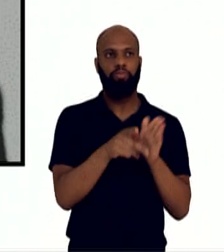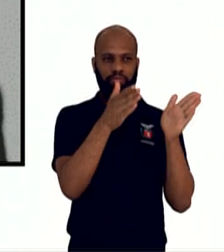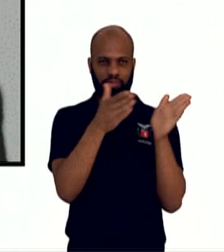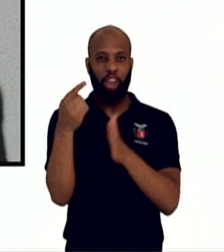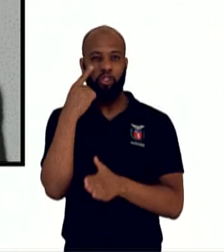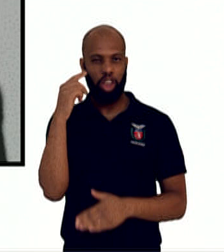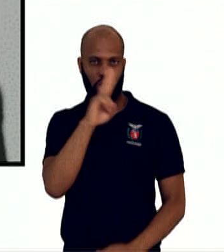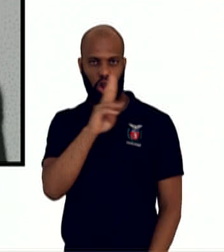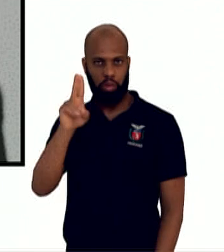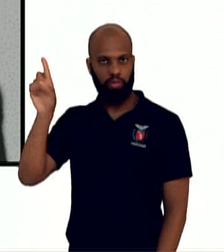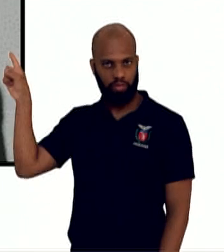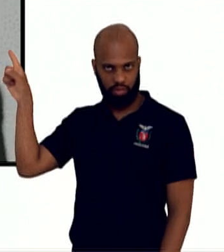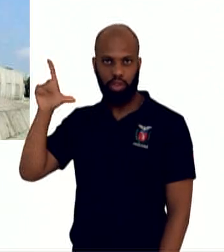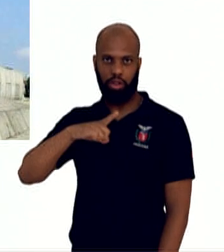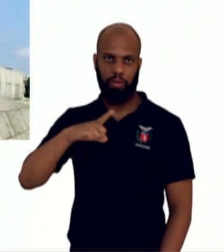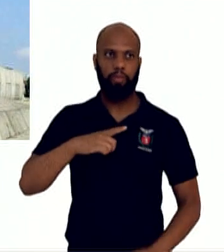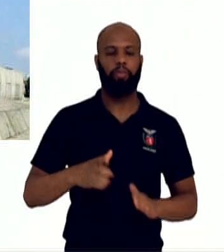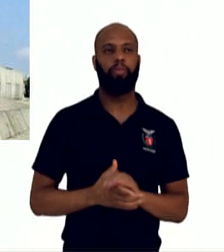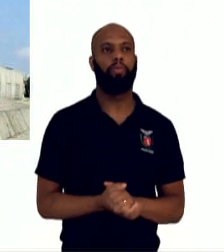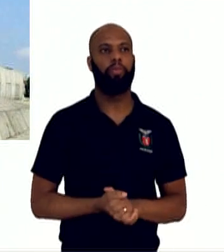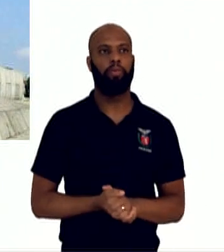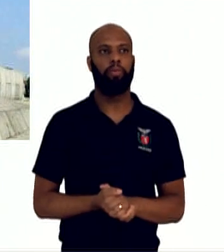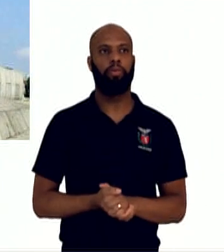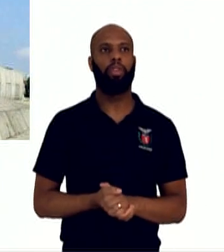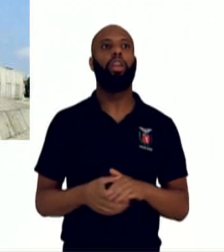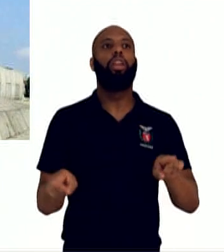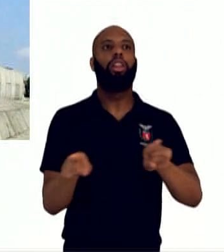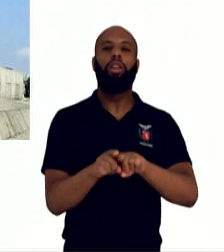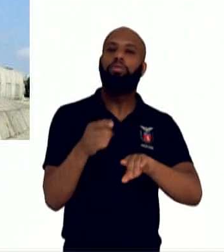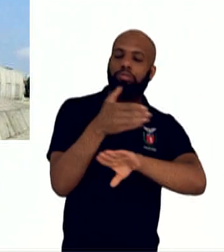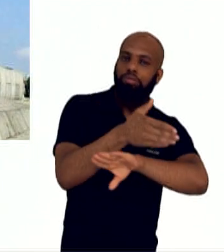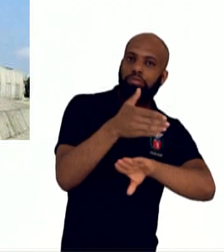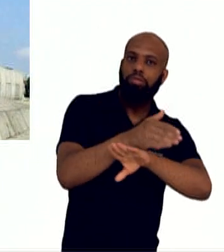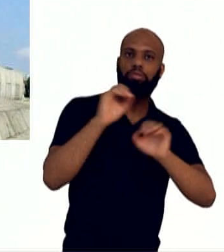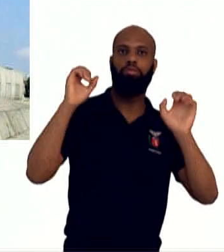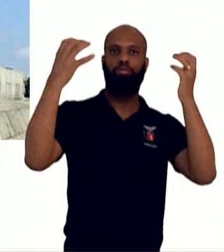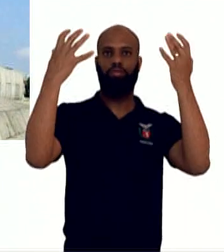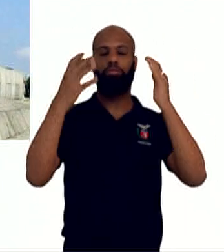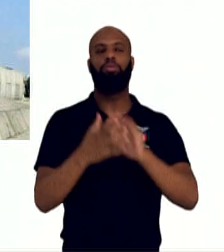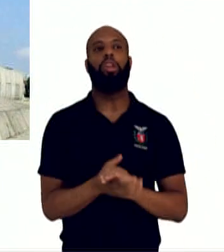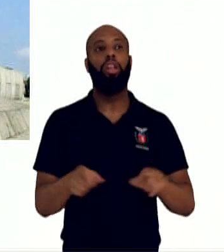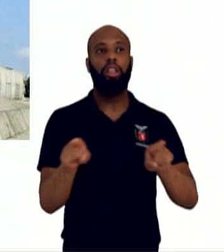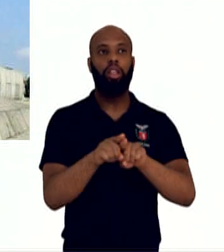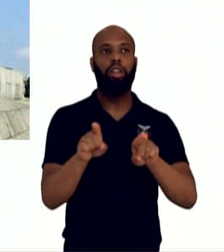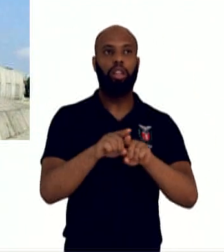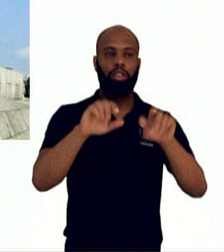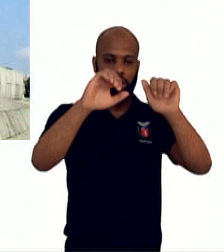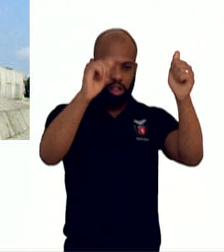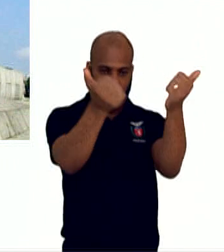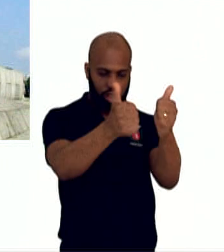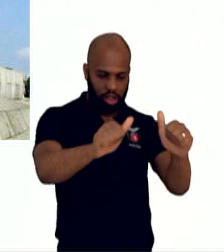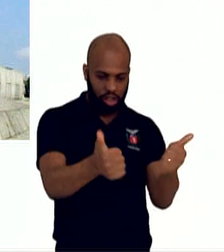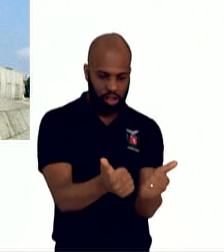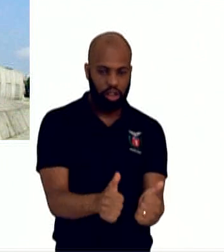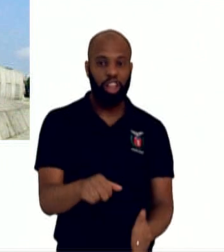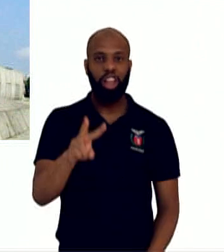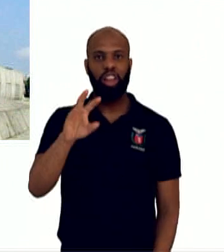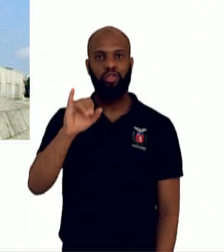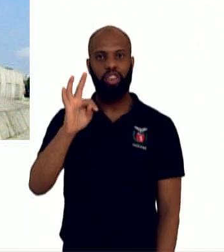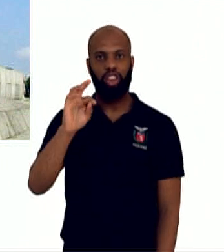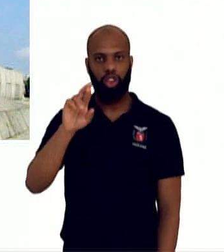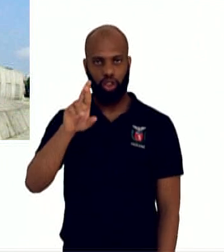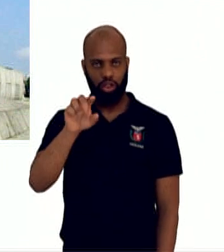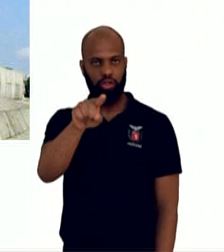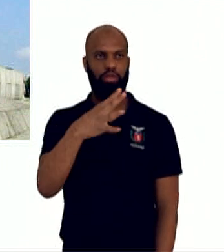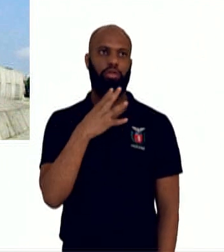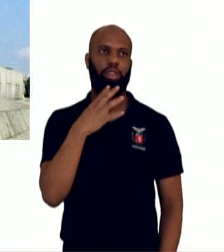das fotos, certo? Participaram do evento também os escultores como Victor Brecheret, que vocês